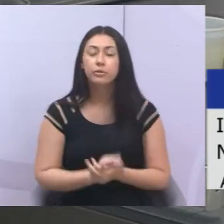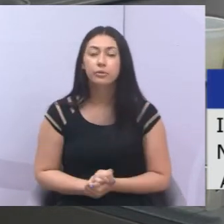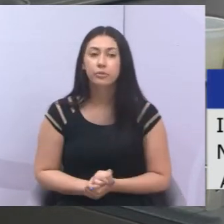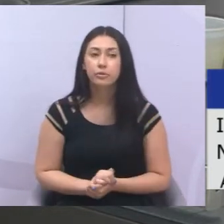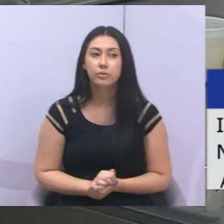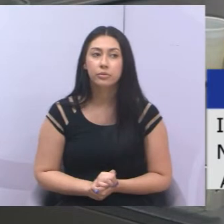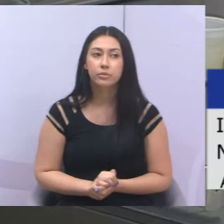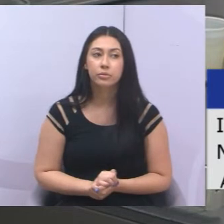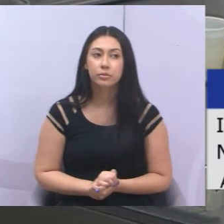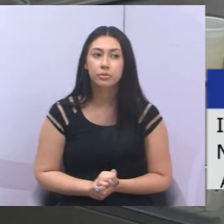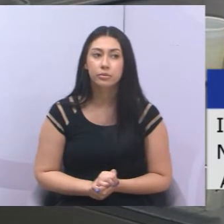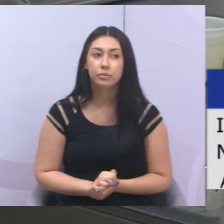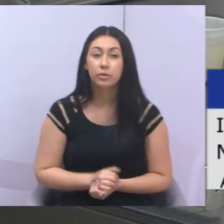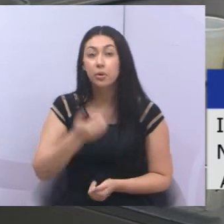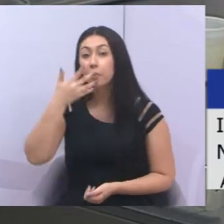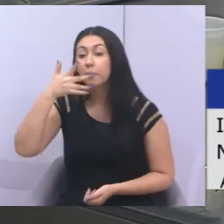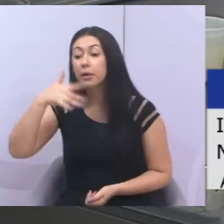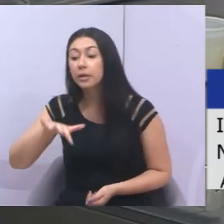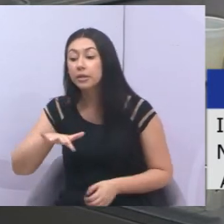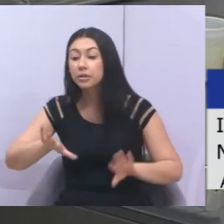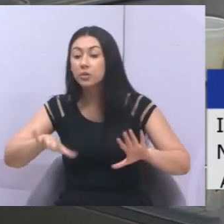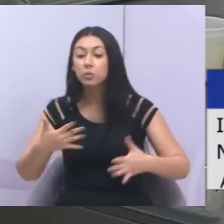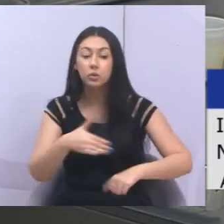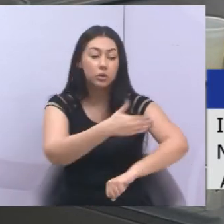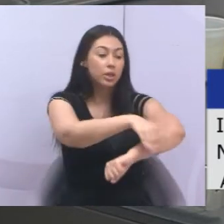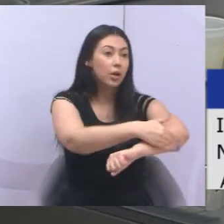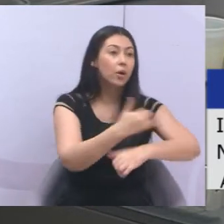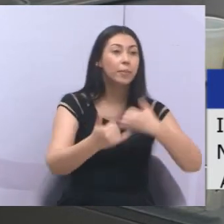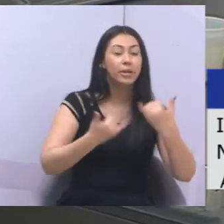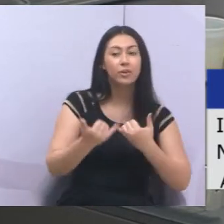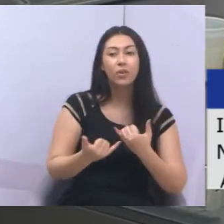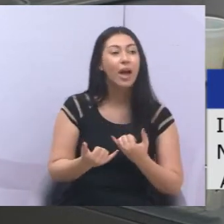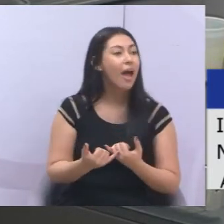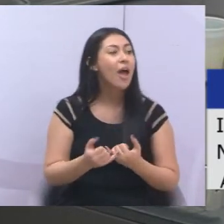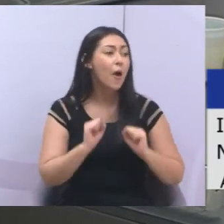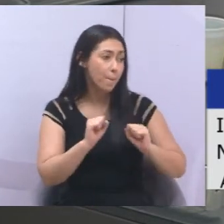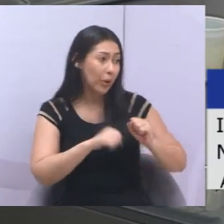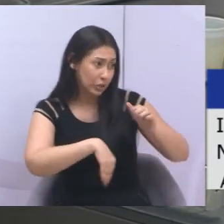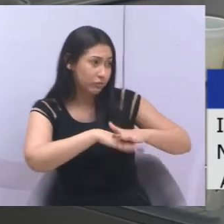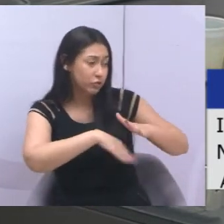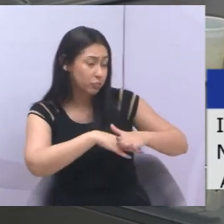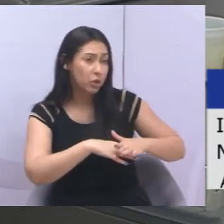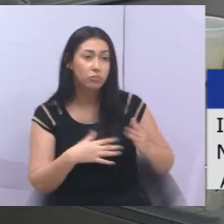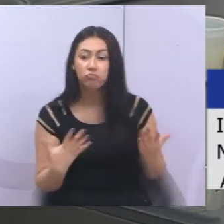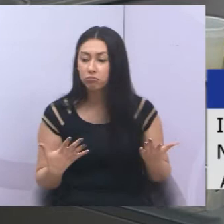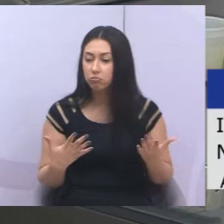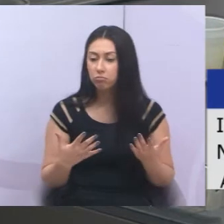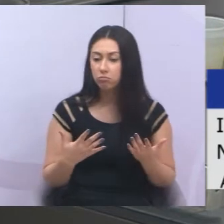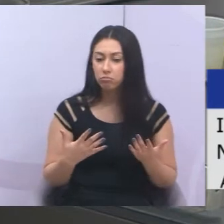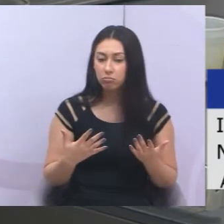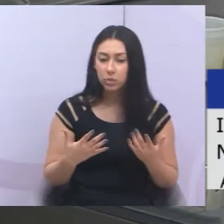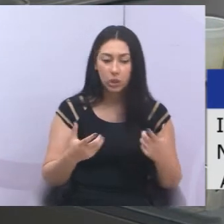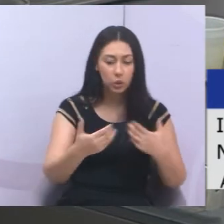sociedade. Uma criança, quando está brincando na rua, fala assim, posso jogar futebol? Ah, não tem um campinho. Ele vai pegar lá a rua da casa